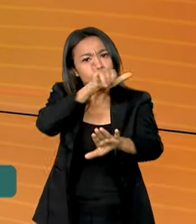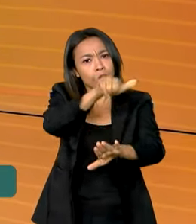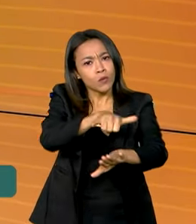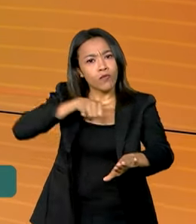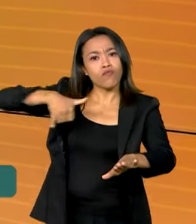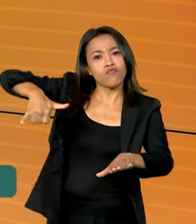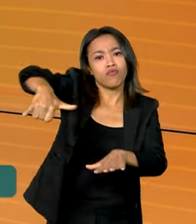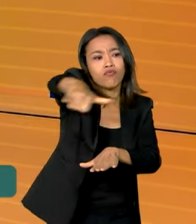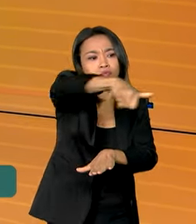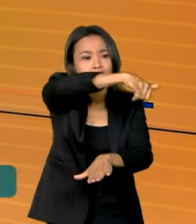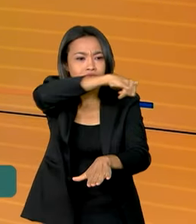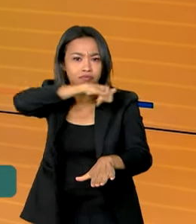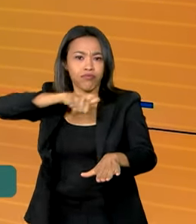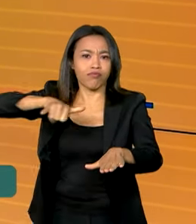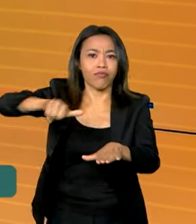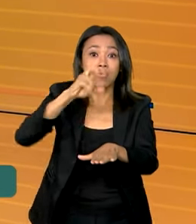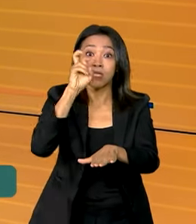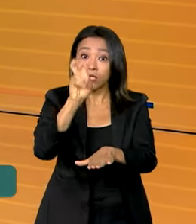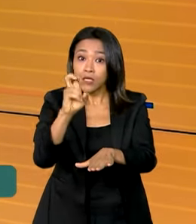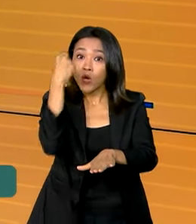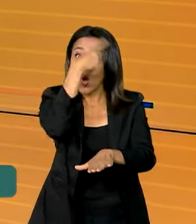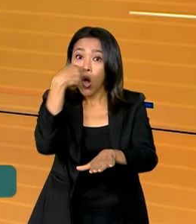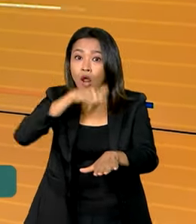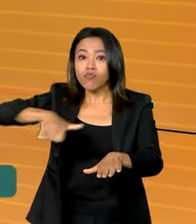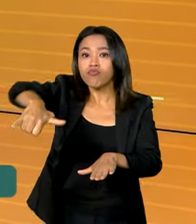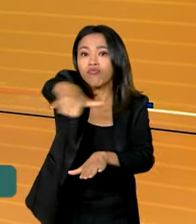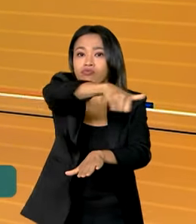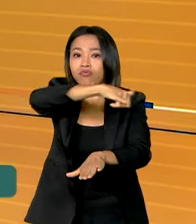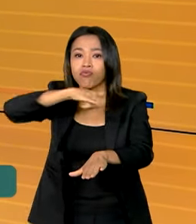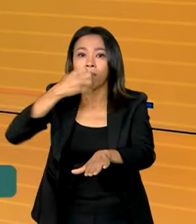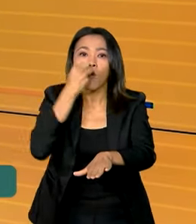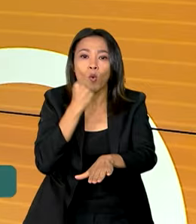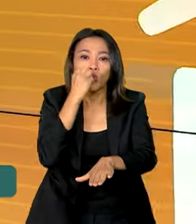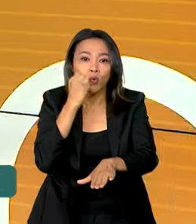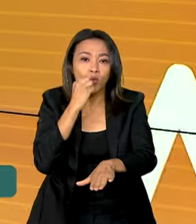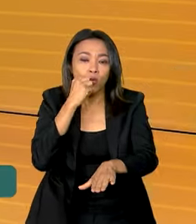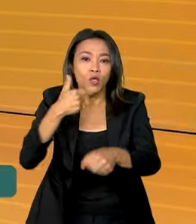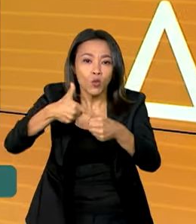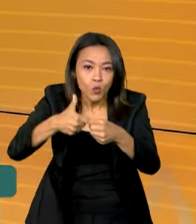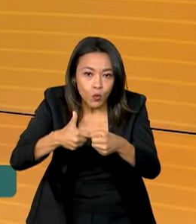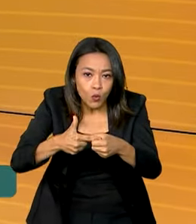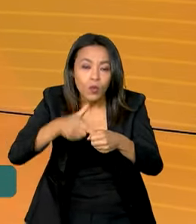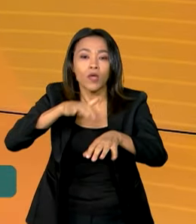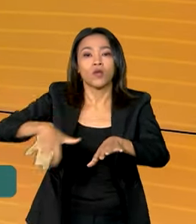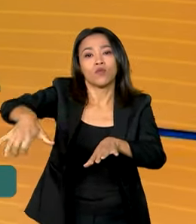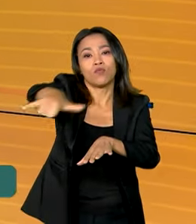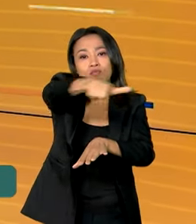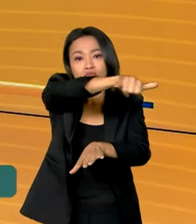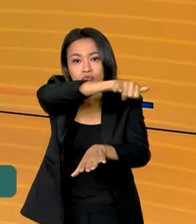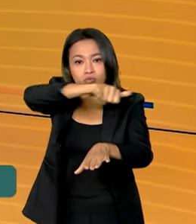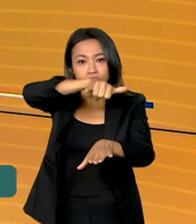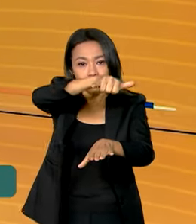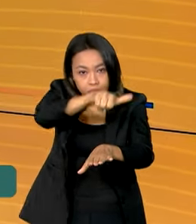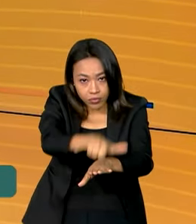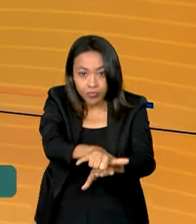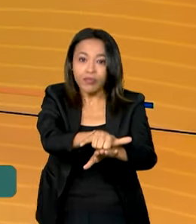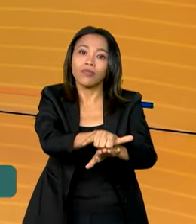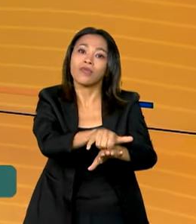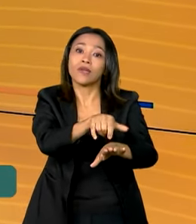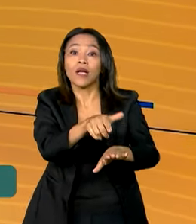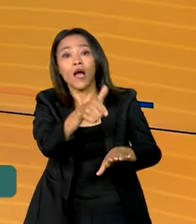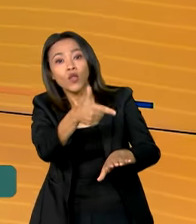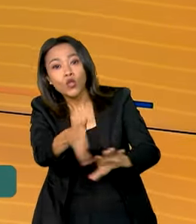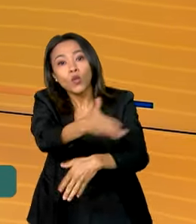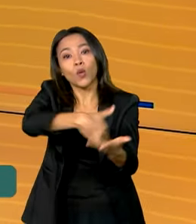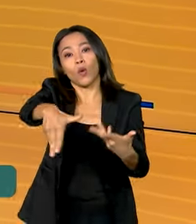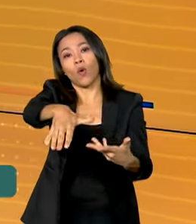a região do aeroporto por 5 horas para consumir o combustível essa comitiva do presidente Lula embarcou novamente em outro